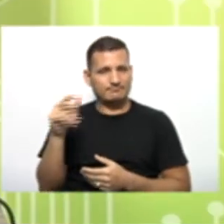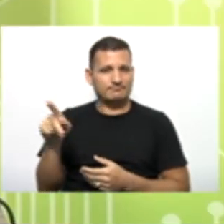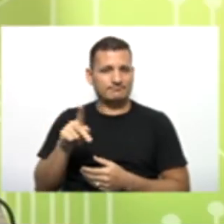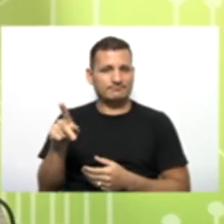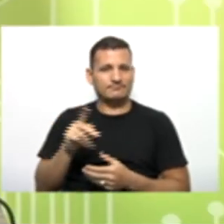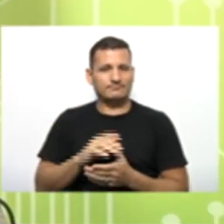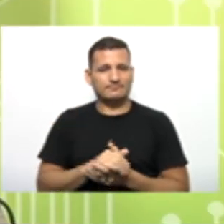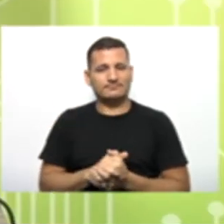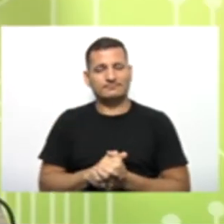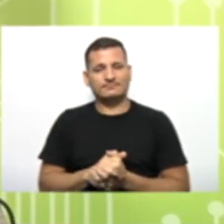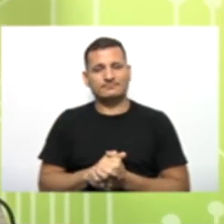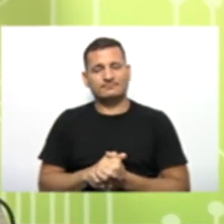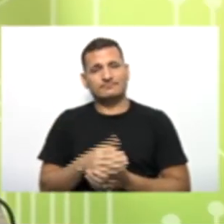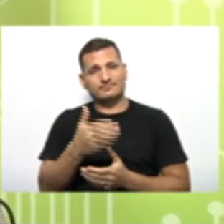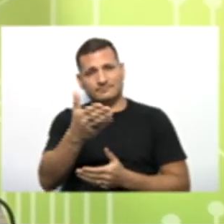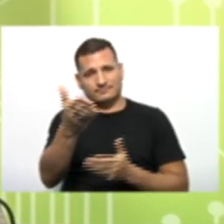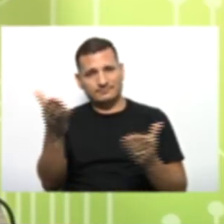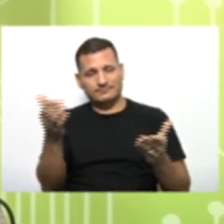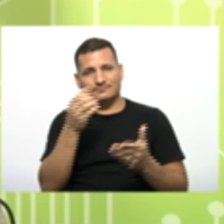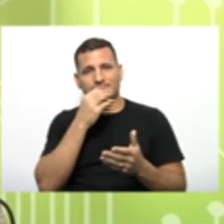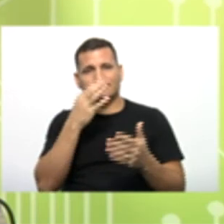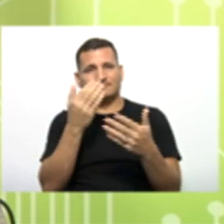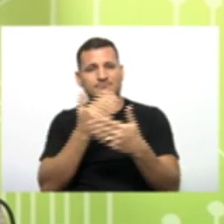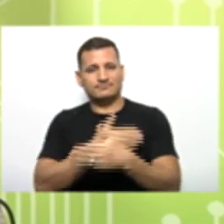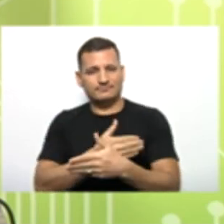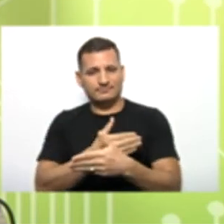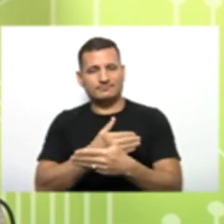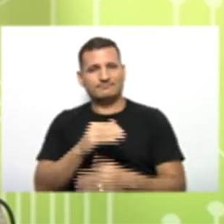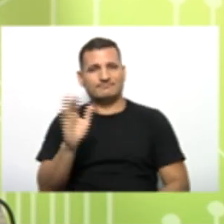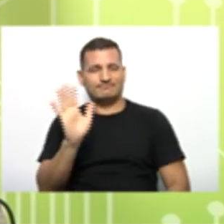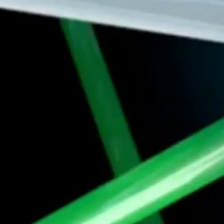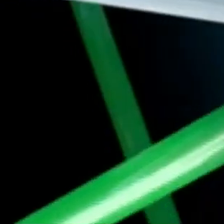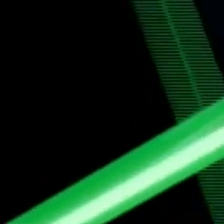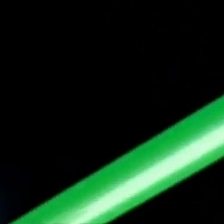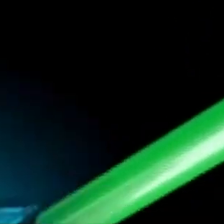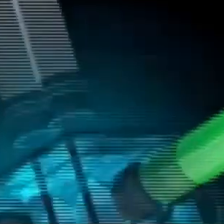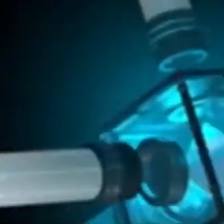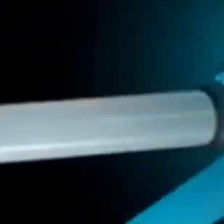palavras. Pessoal, uma boa prova e até mais.